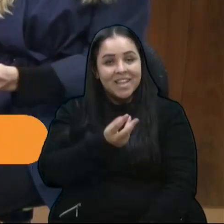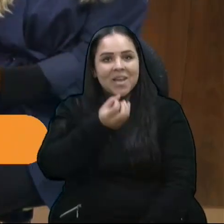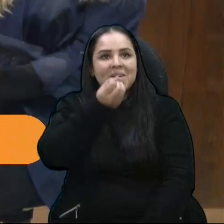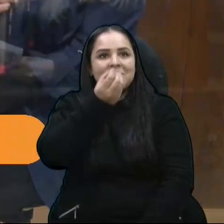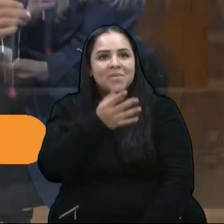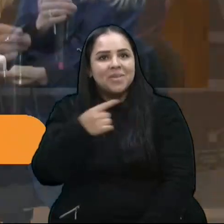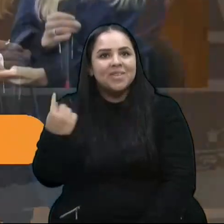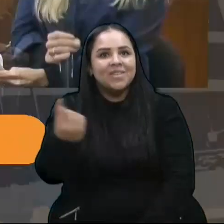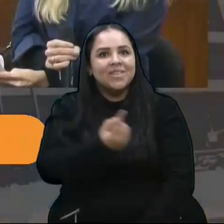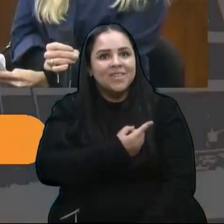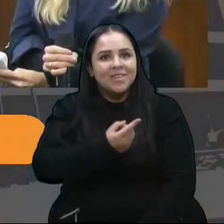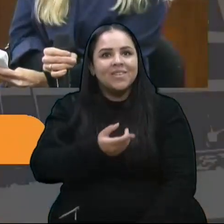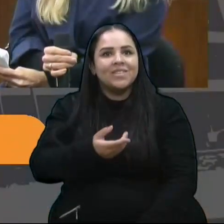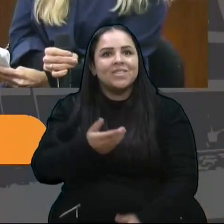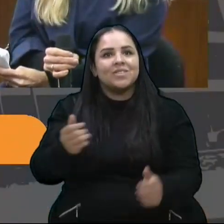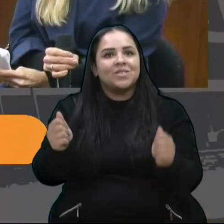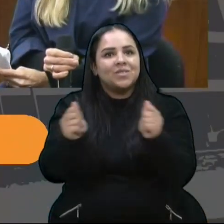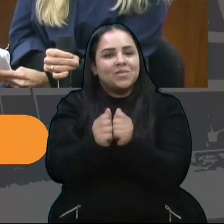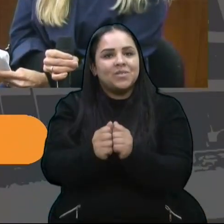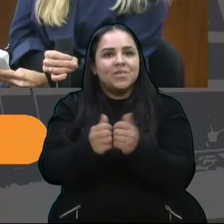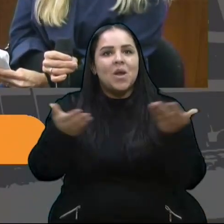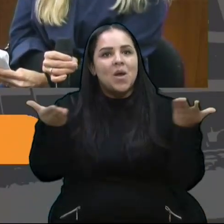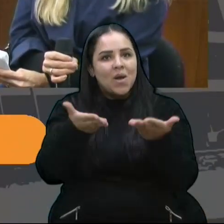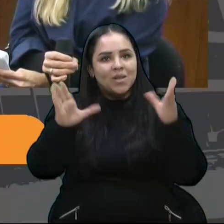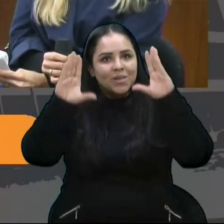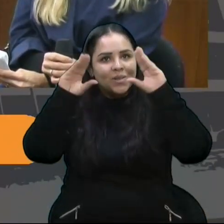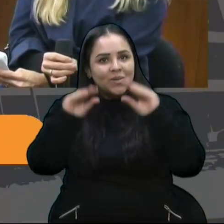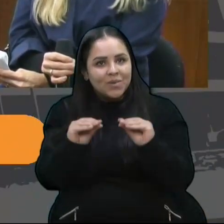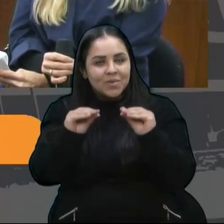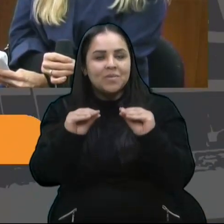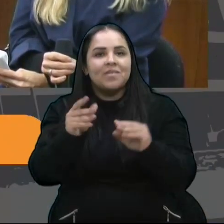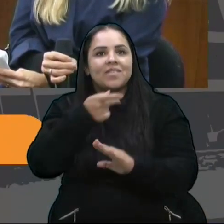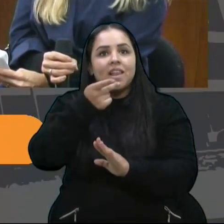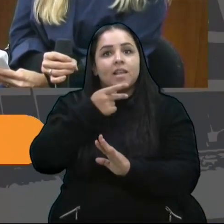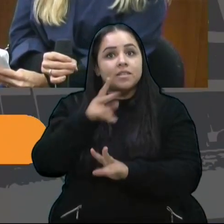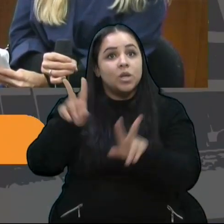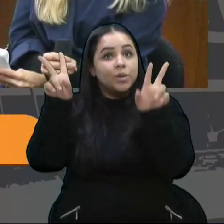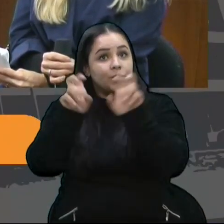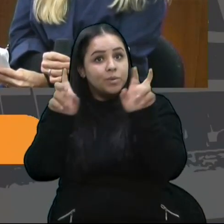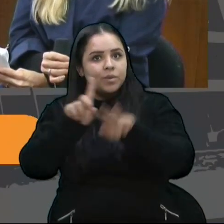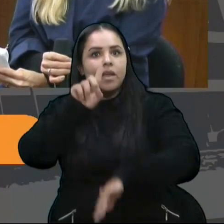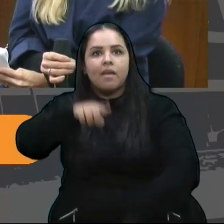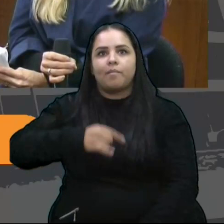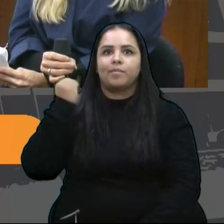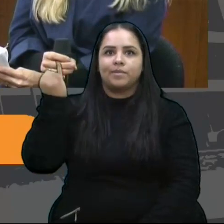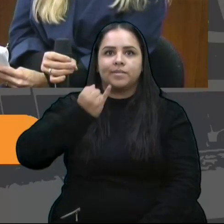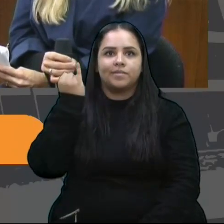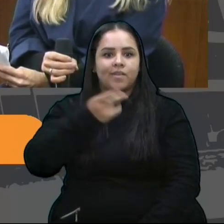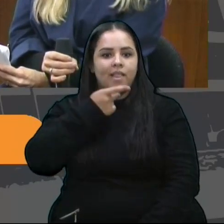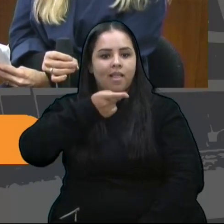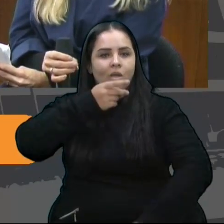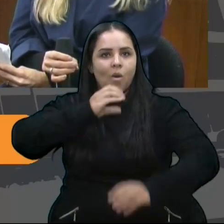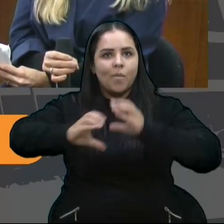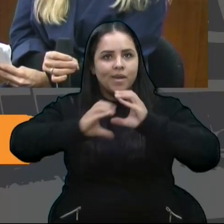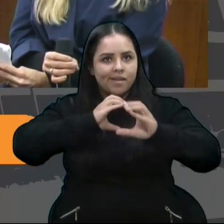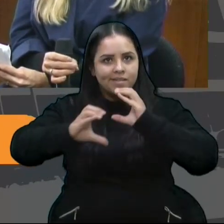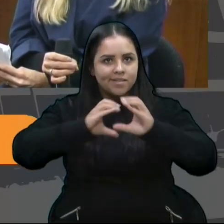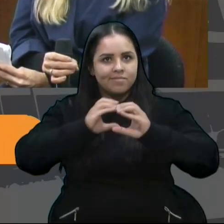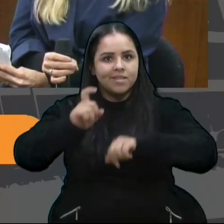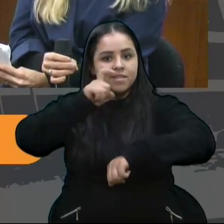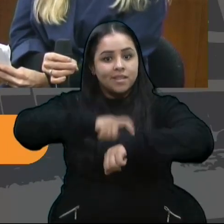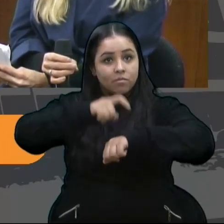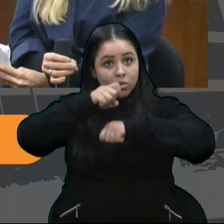gente está aqui essa noite podendo debater esse assunto, né, que é tão pertinente nesse momento. falar sobre a comunicação nesse momento